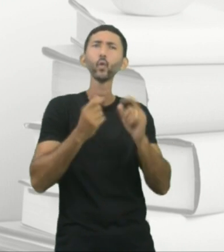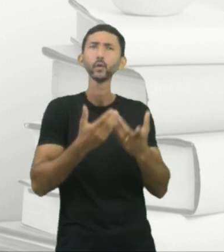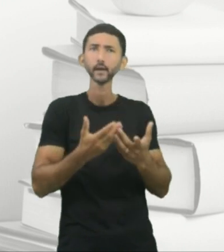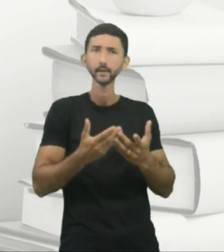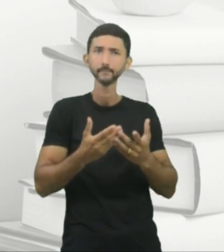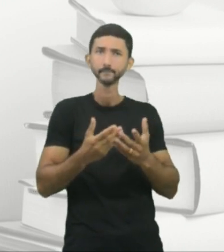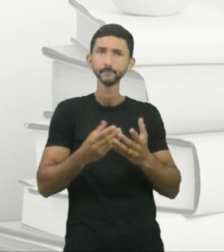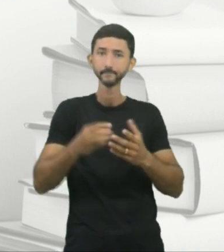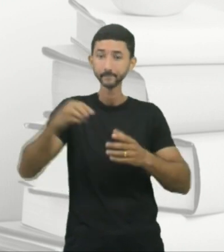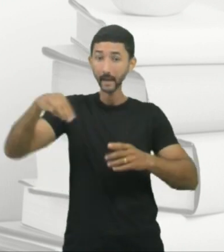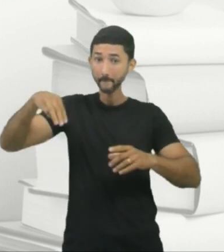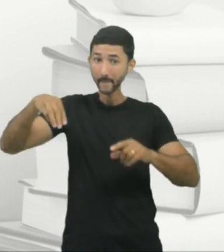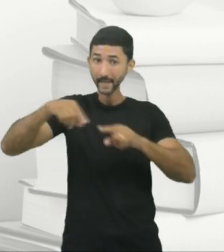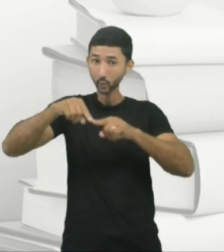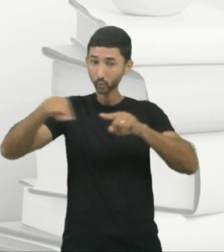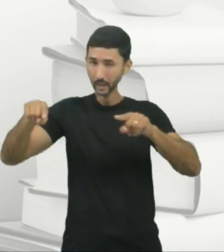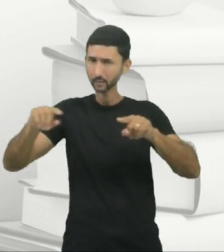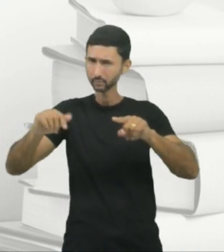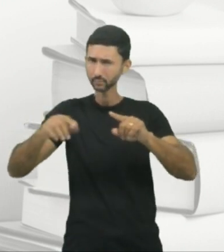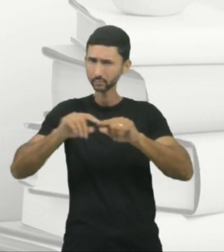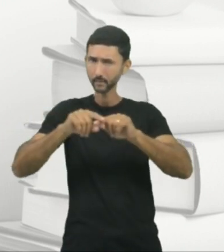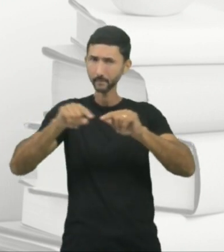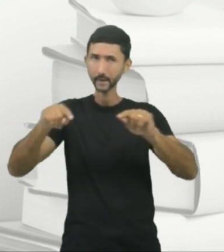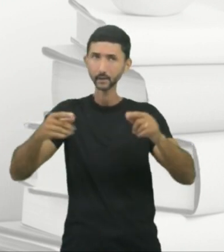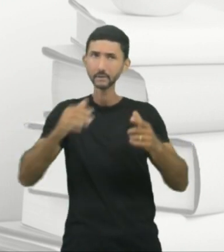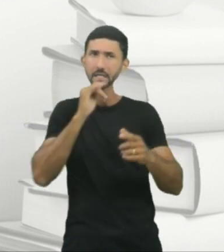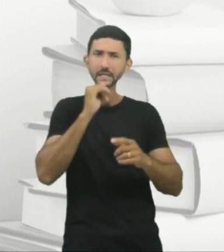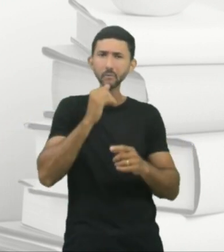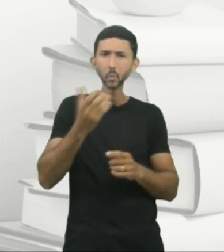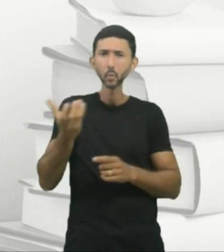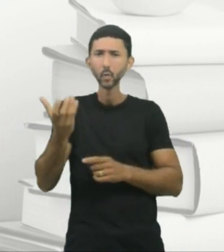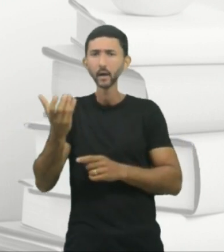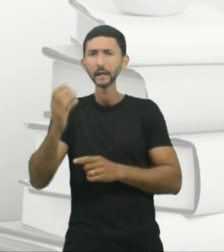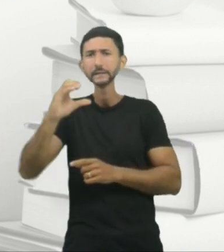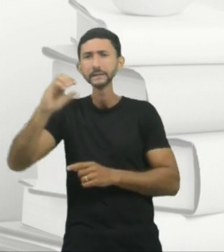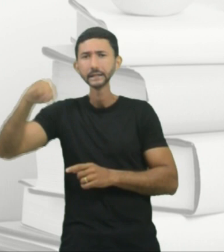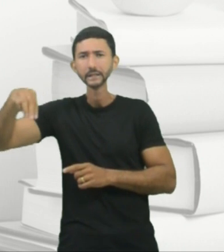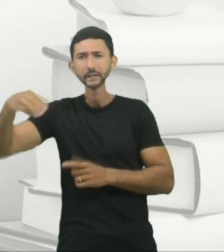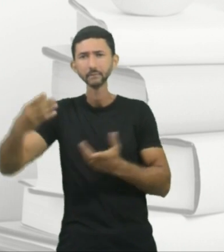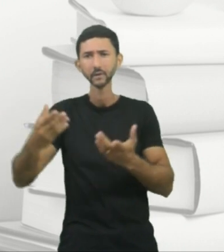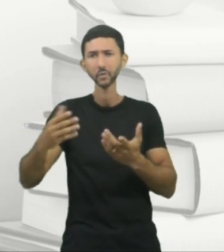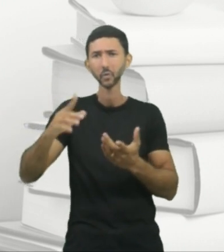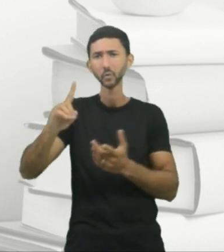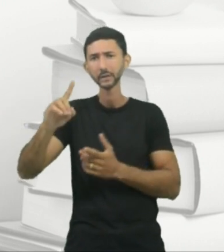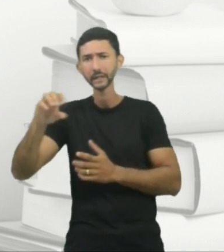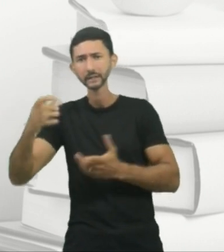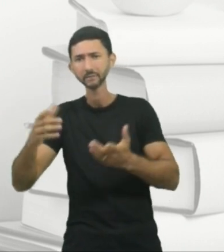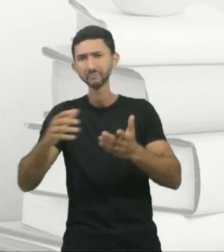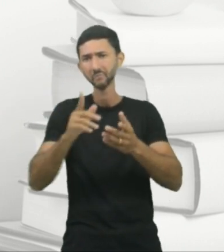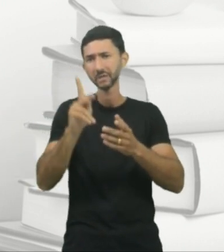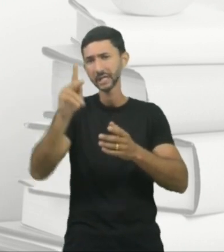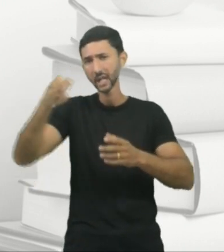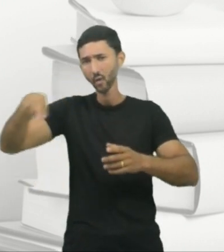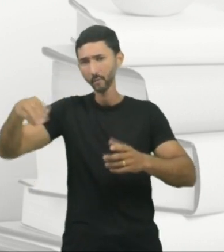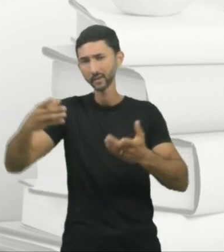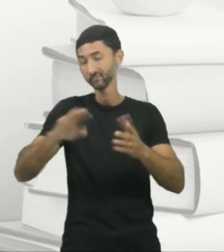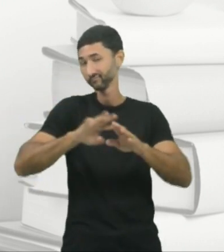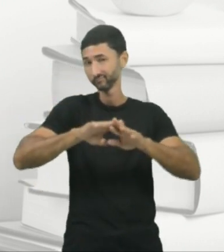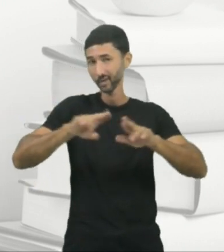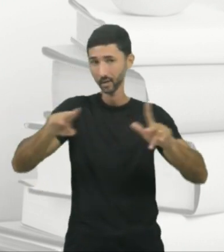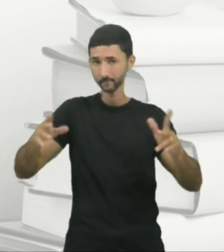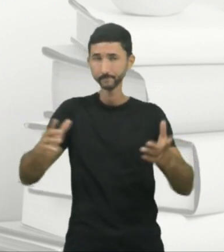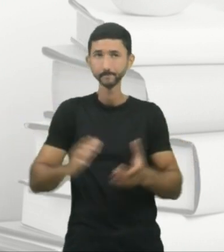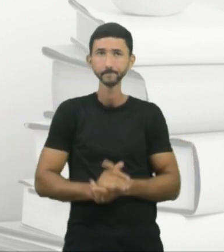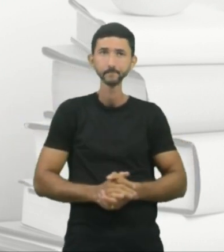para dizer que é metros, só para simbolizar. Mas poderia ser centímetros, decímetros, quilômetros, tá?